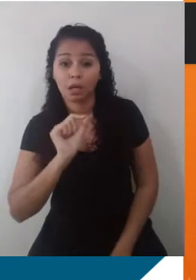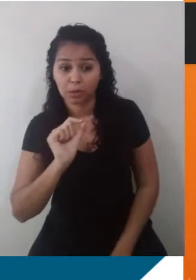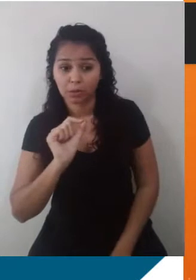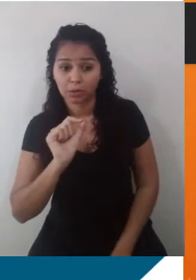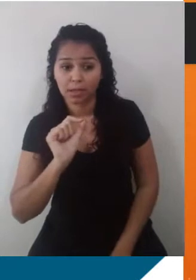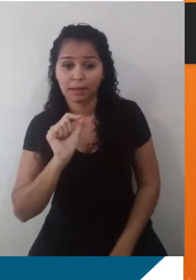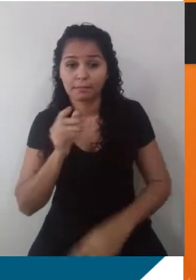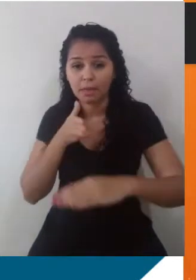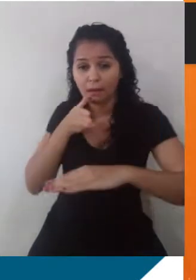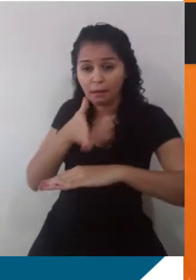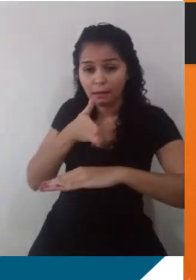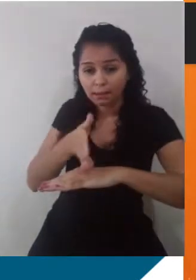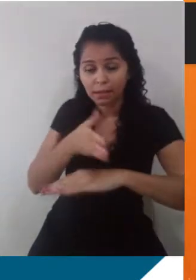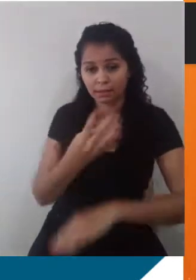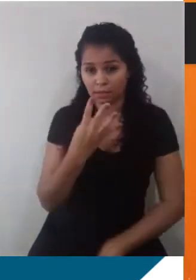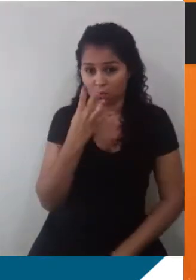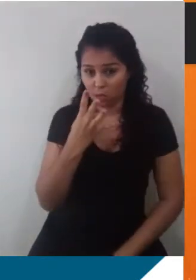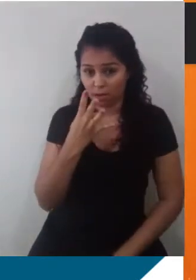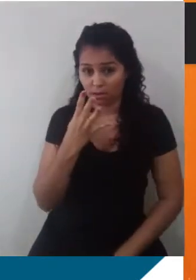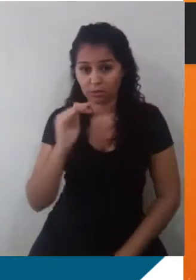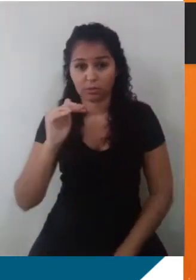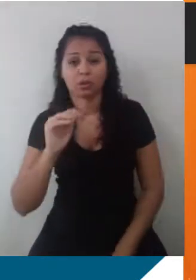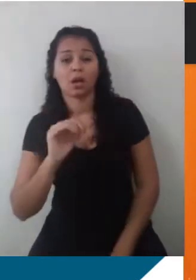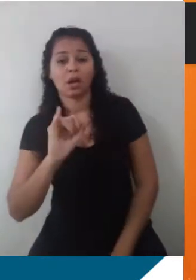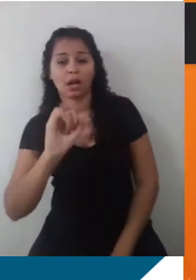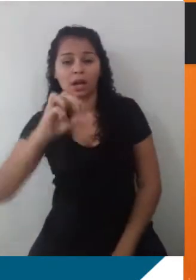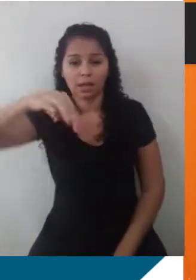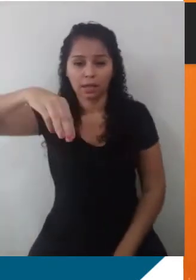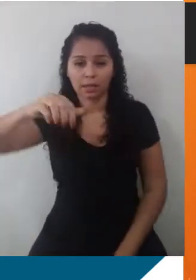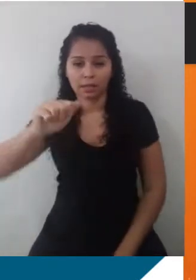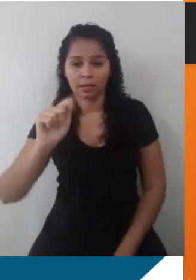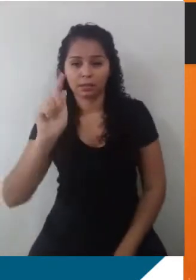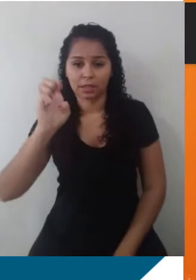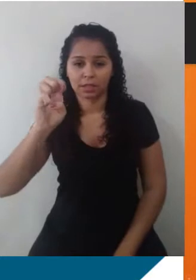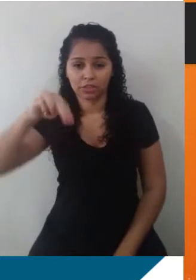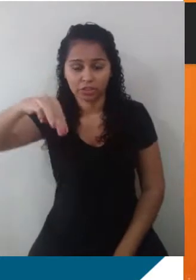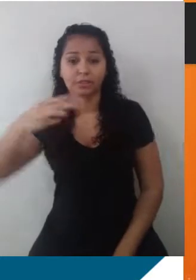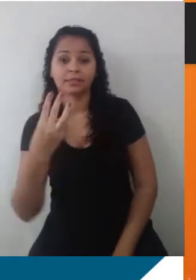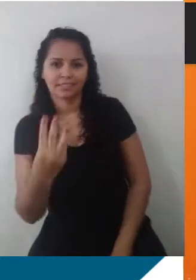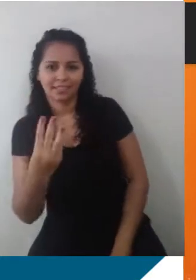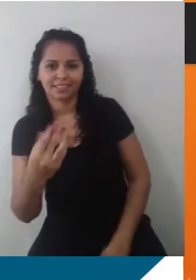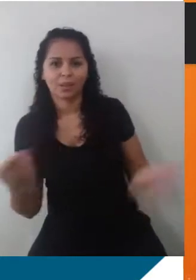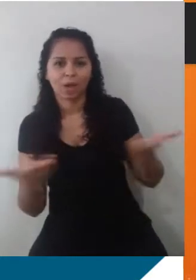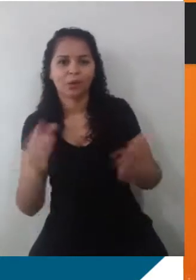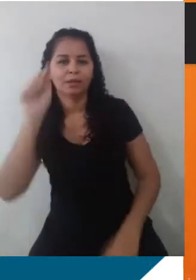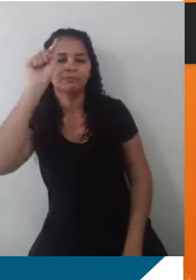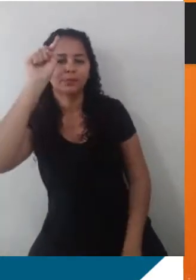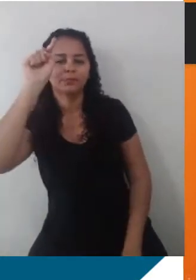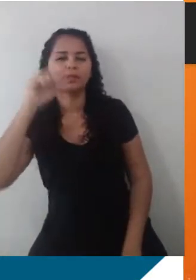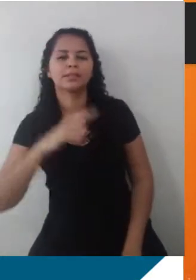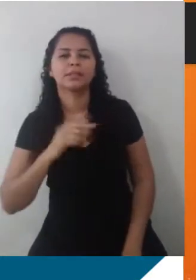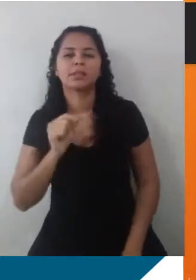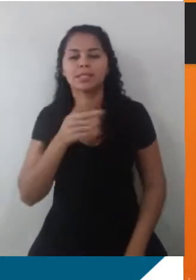fato de que para uma entrada igual a 4, a imagem será 3. E o ponto mais lá no alto está dizendo para a gente que se a